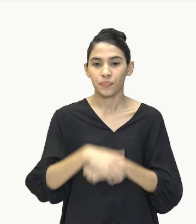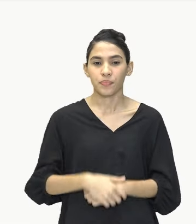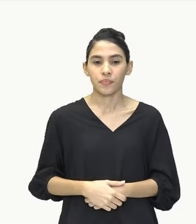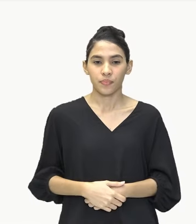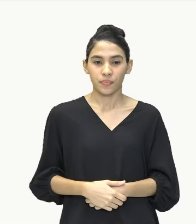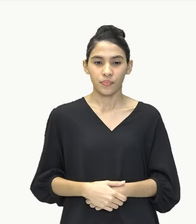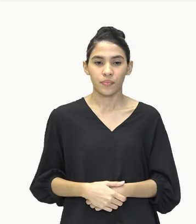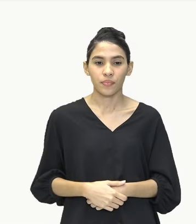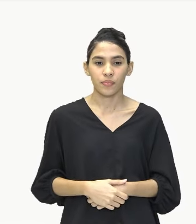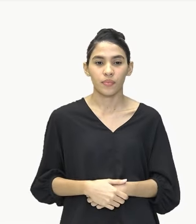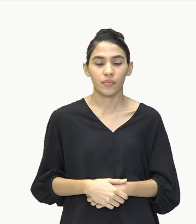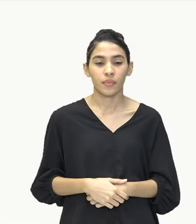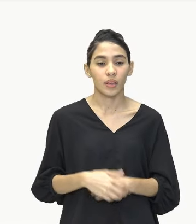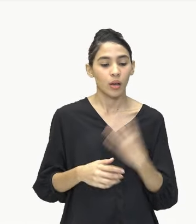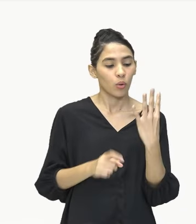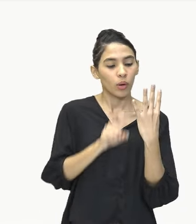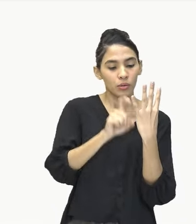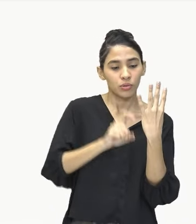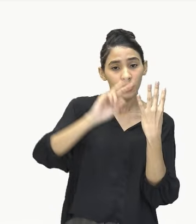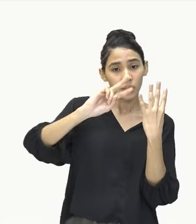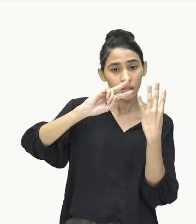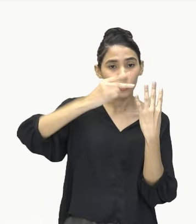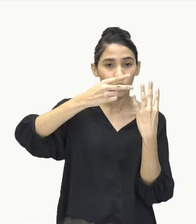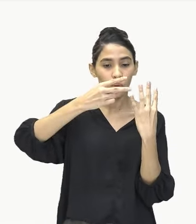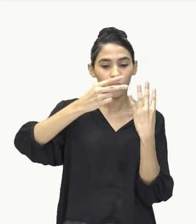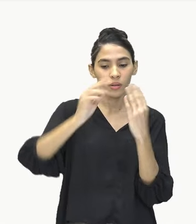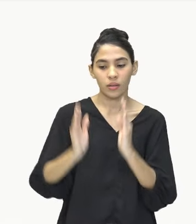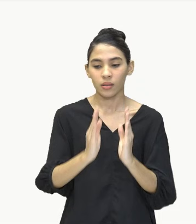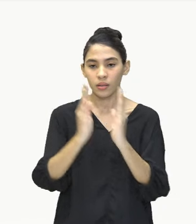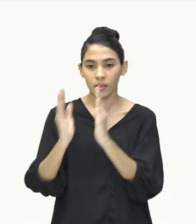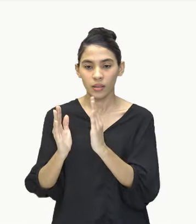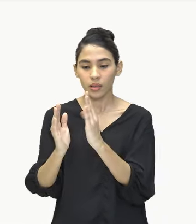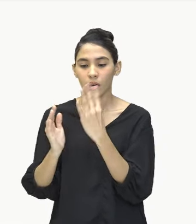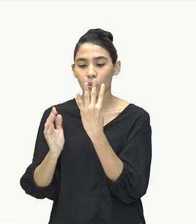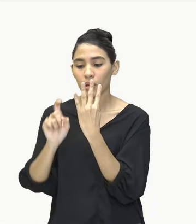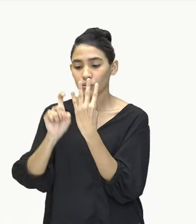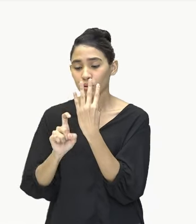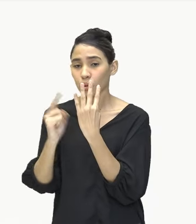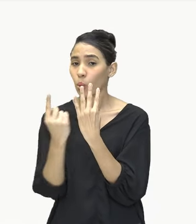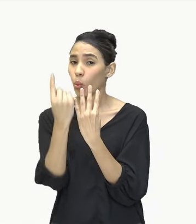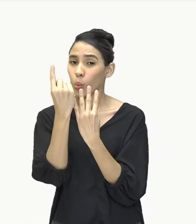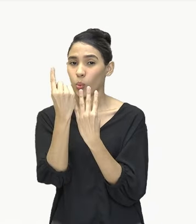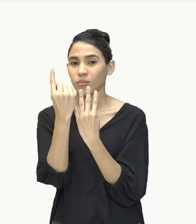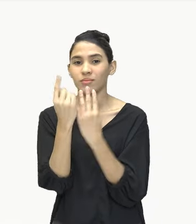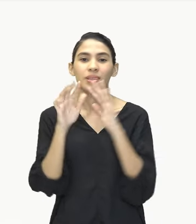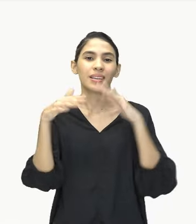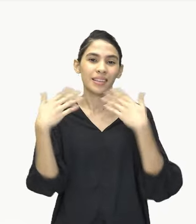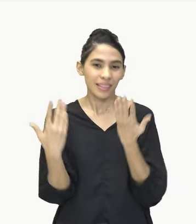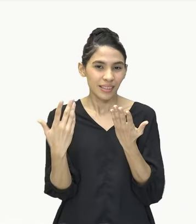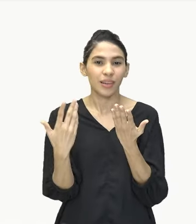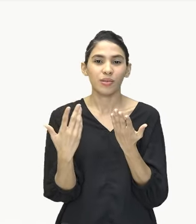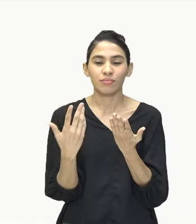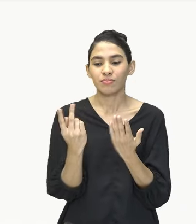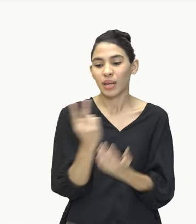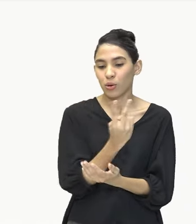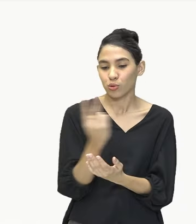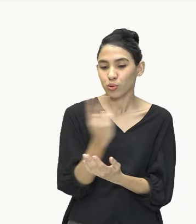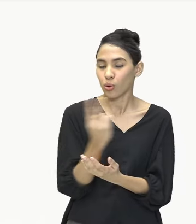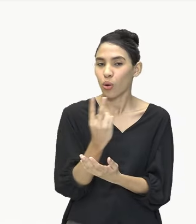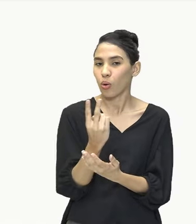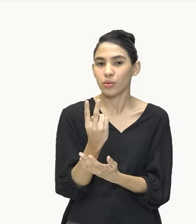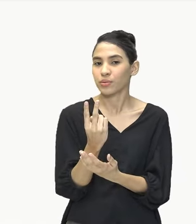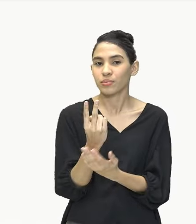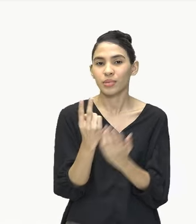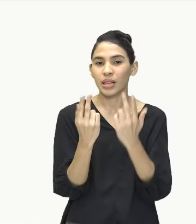quem? A 2 ao quadrado. E aqui no segundo, a 1. Então, devido a essa